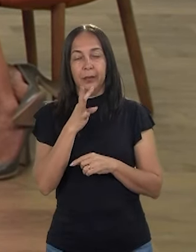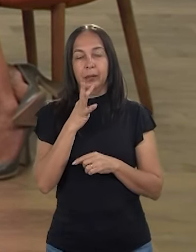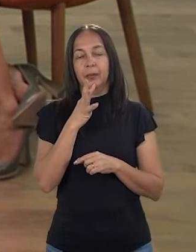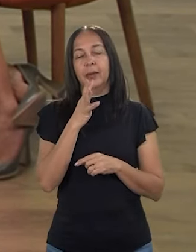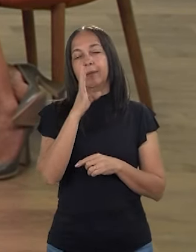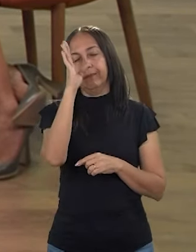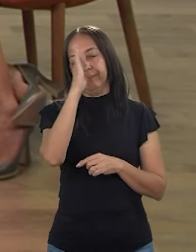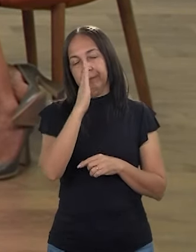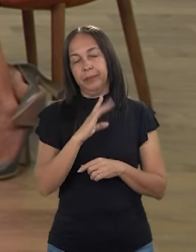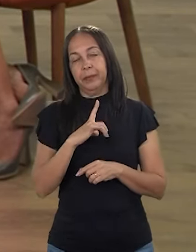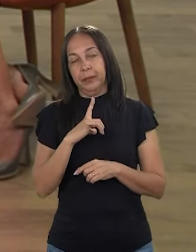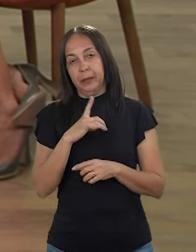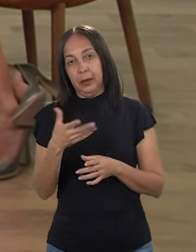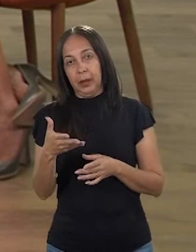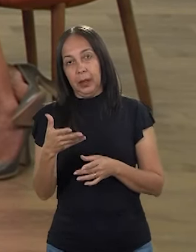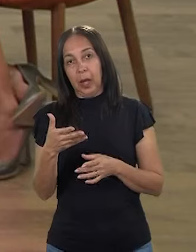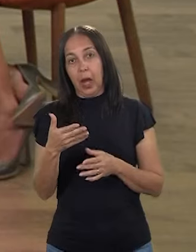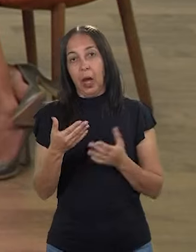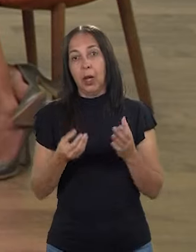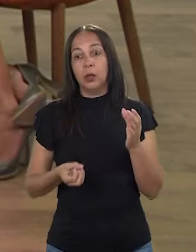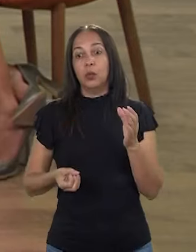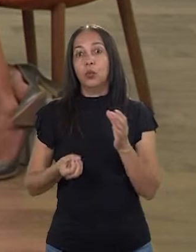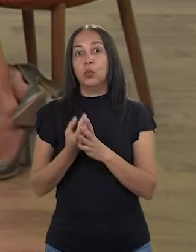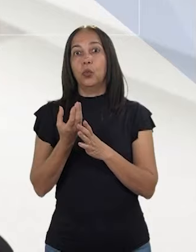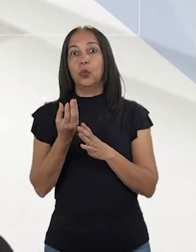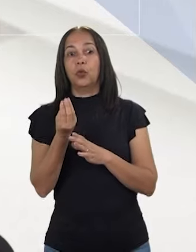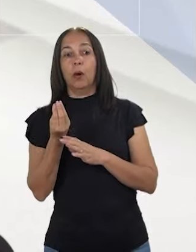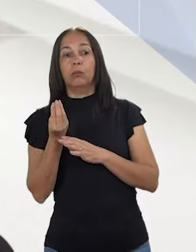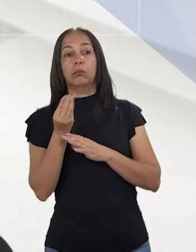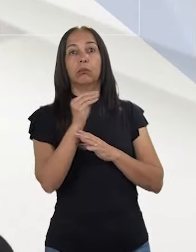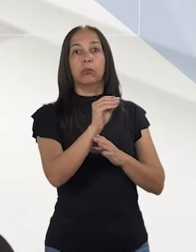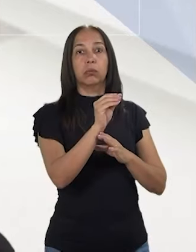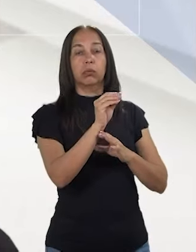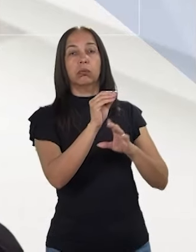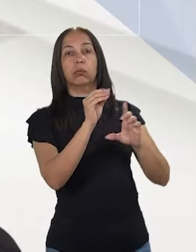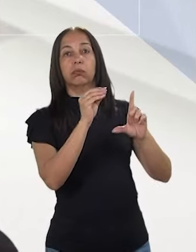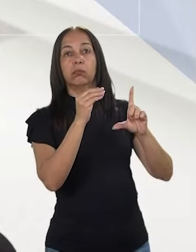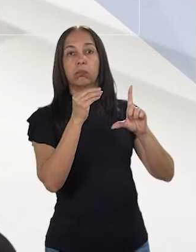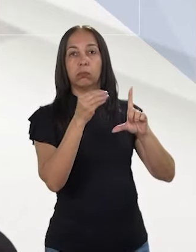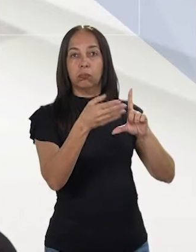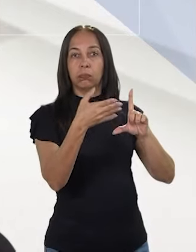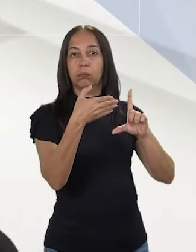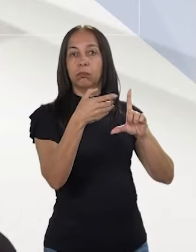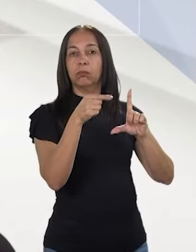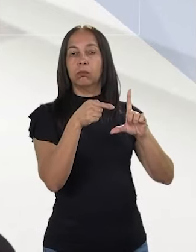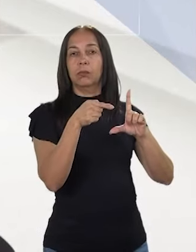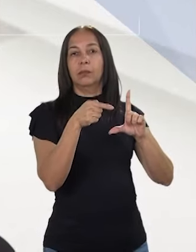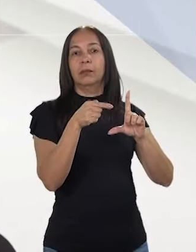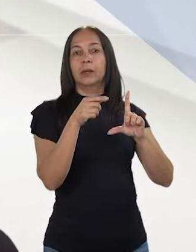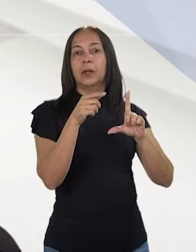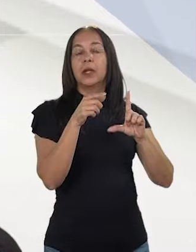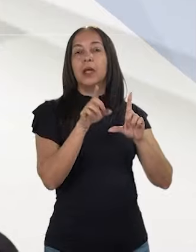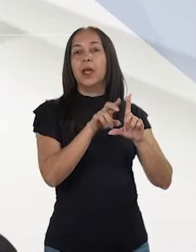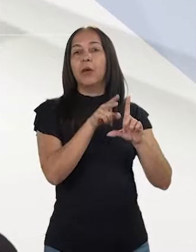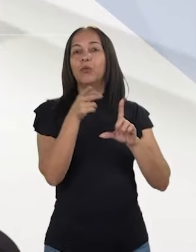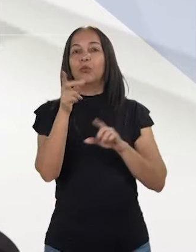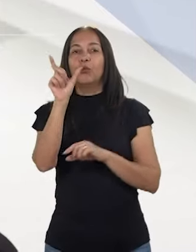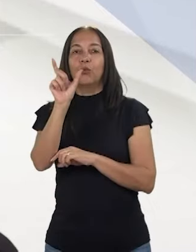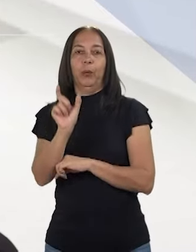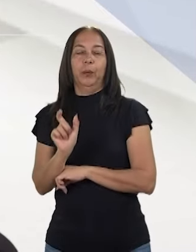bem no Brasil ela passasse a ser plataform ou algoritm e o que é que significa dizer isso significa